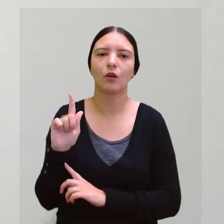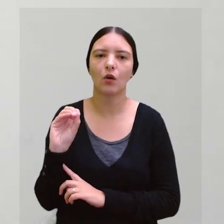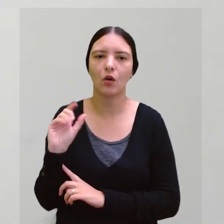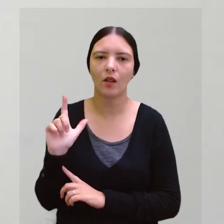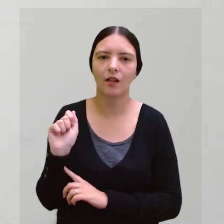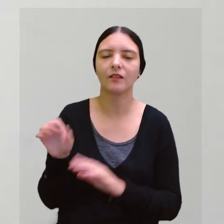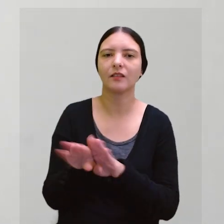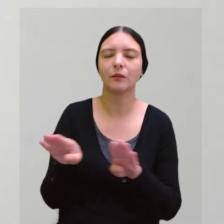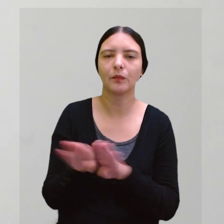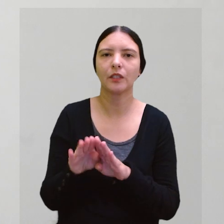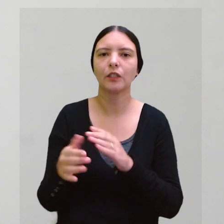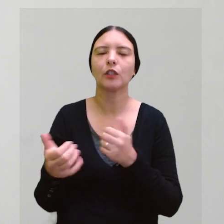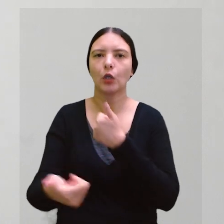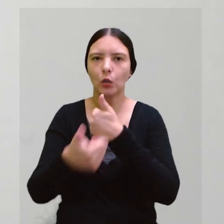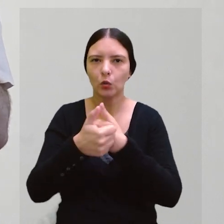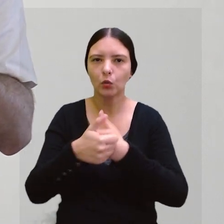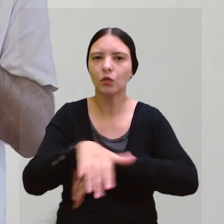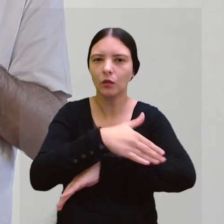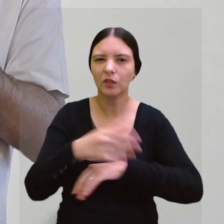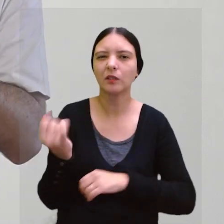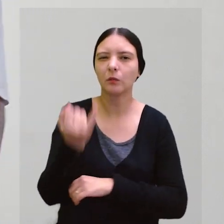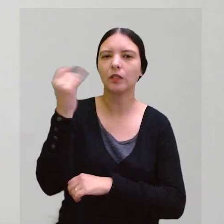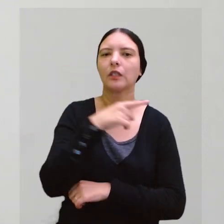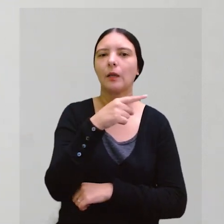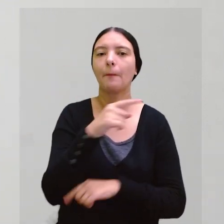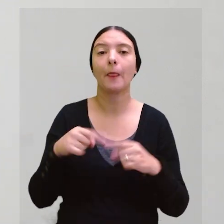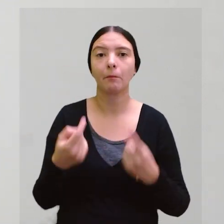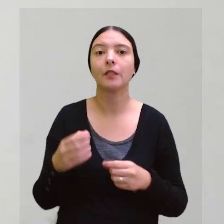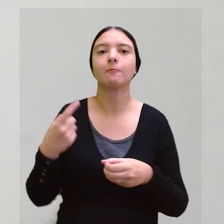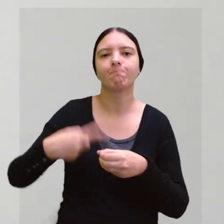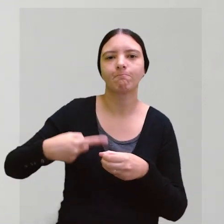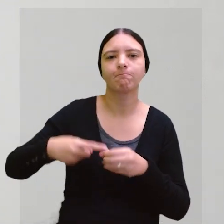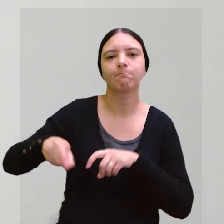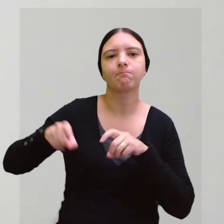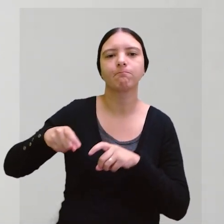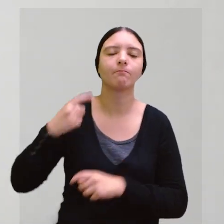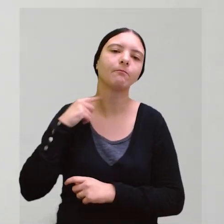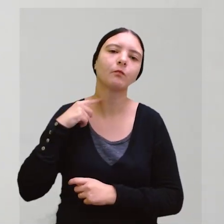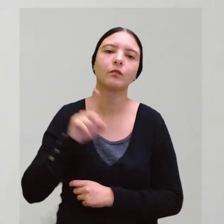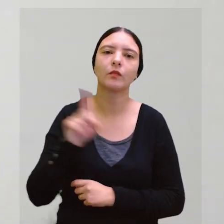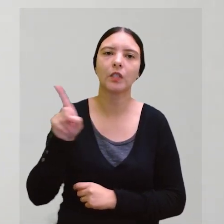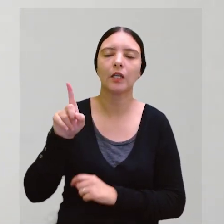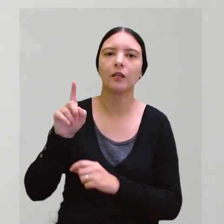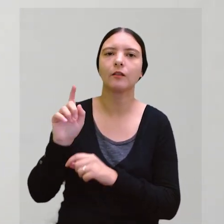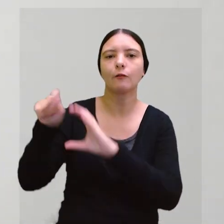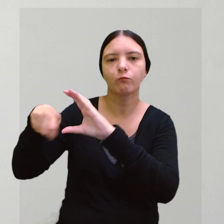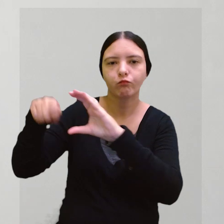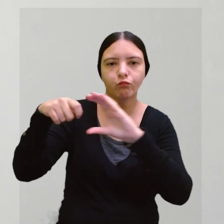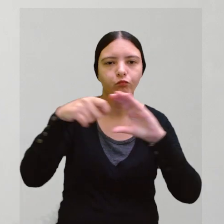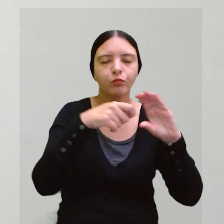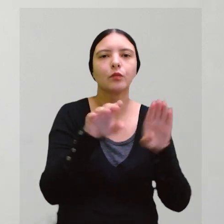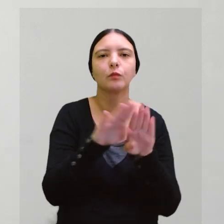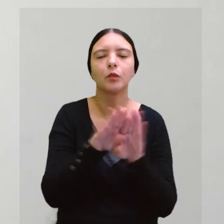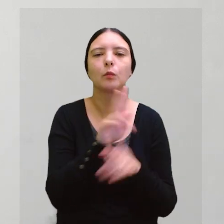Carangola. Conhecem? Não? O pessoal em BH costuma conhecer a Rua Carangola, né? Que é a continuação da Rua da Bahia, depois da Avenida